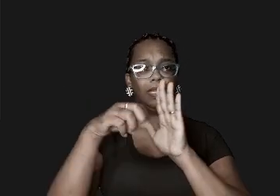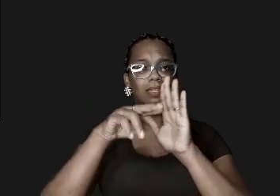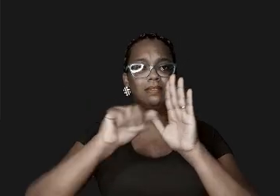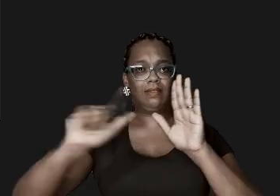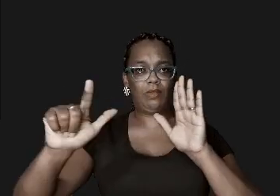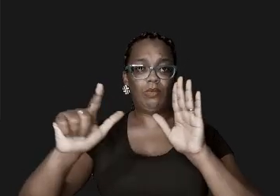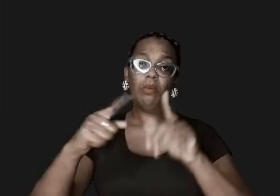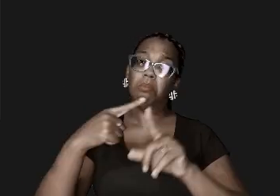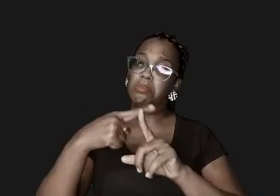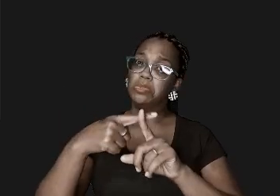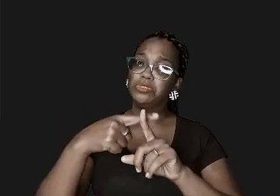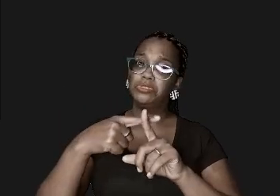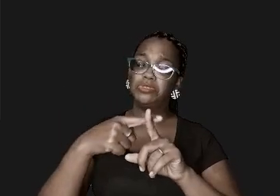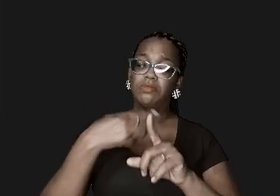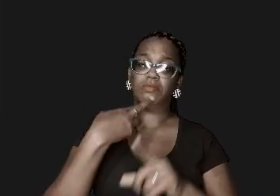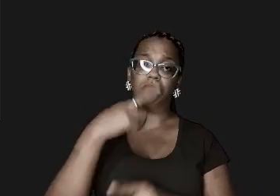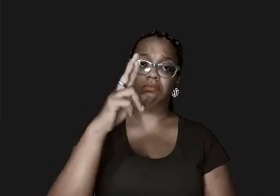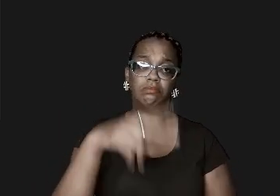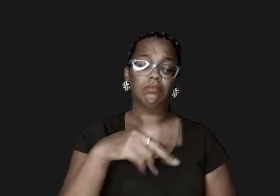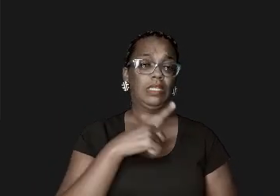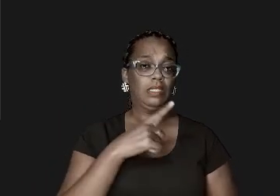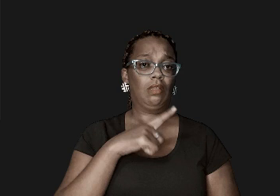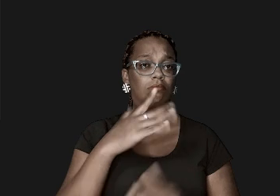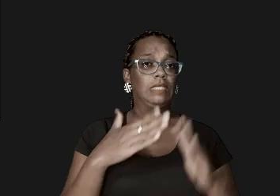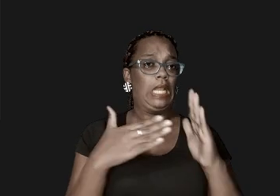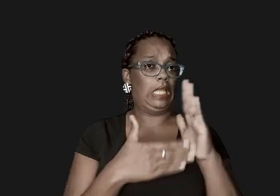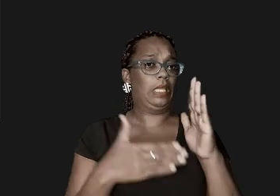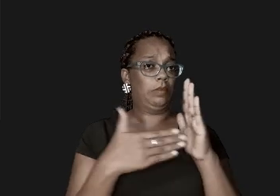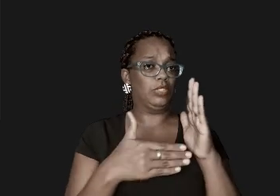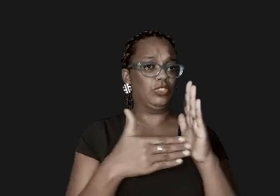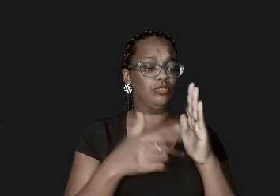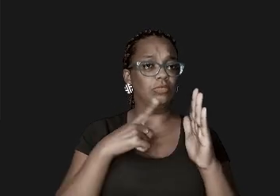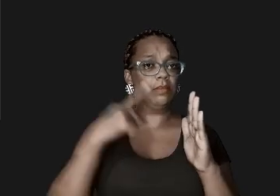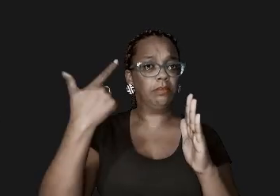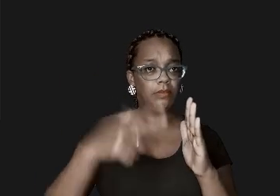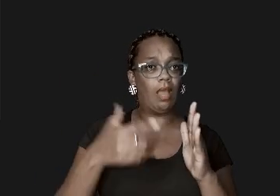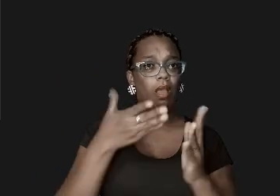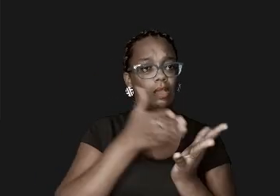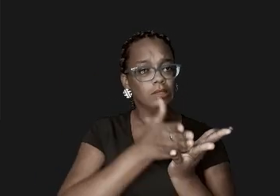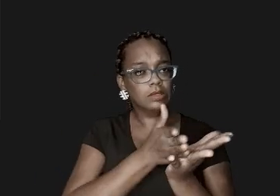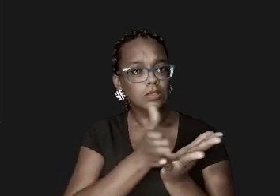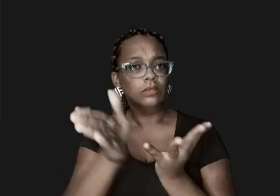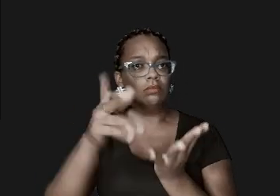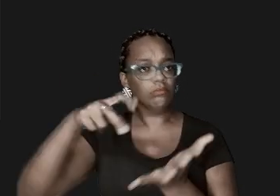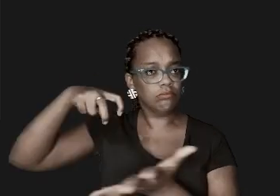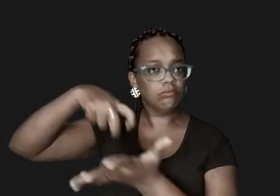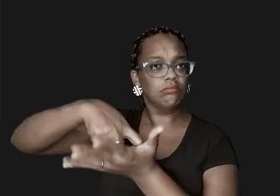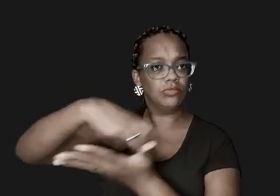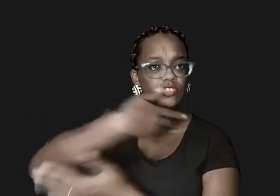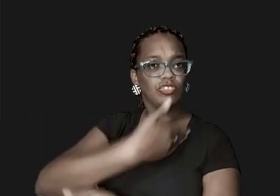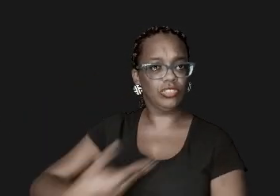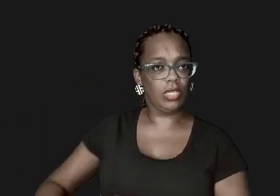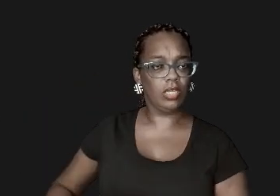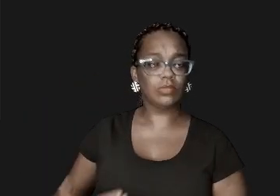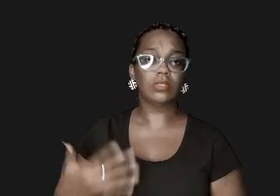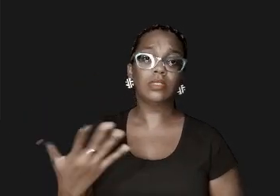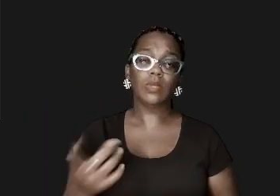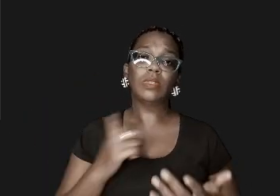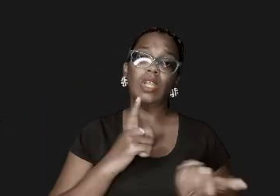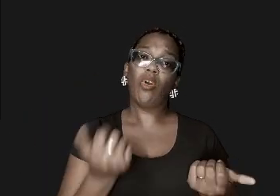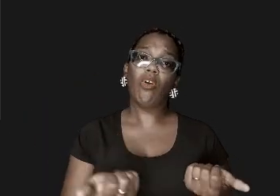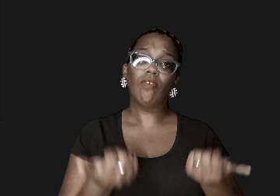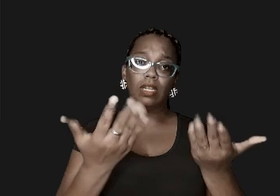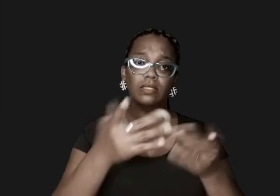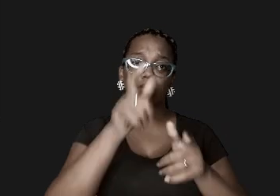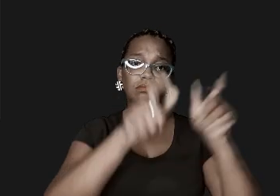cada vez mais cercadas pelas garantias processuais típicas do processo penal O que é positivo Esse reconhecimento de que